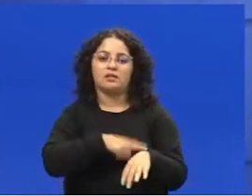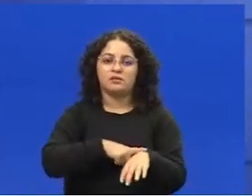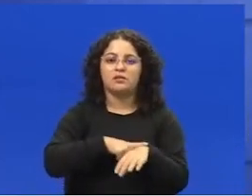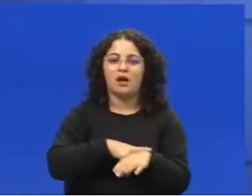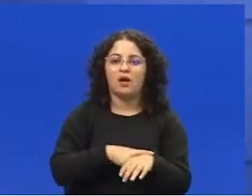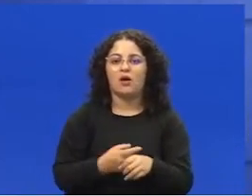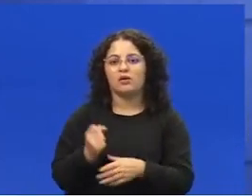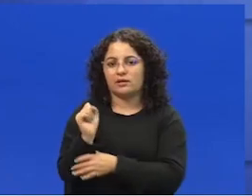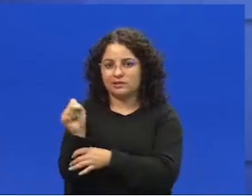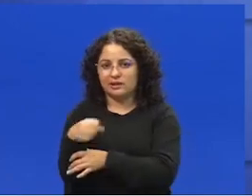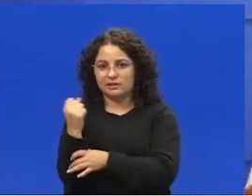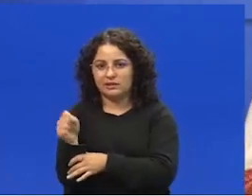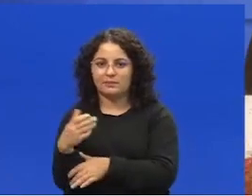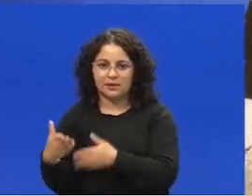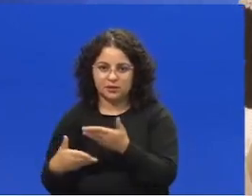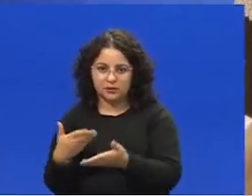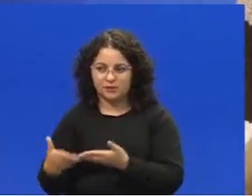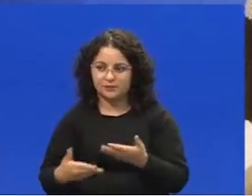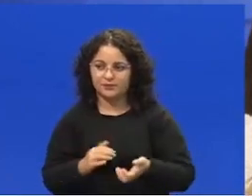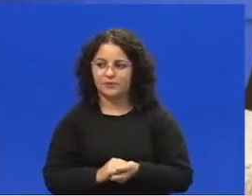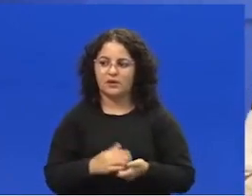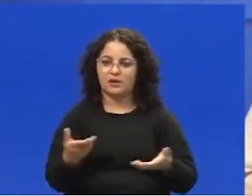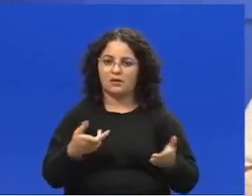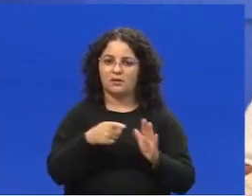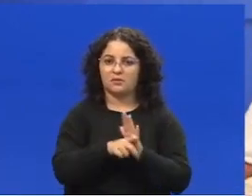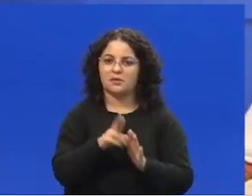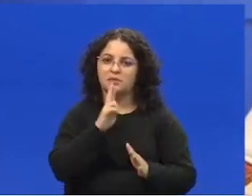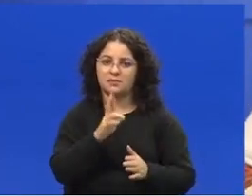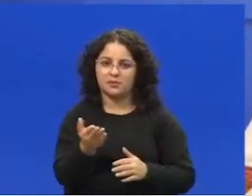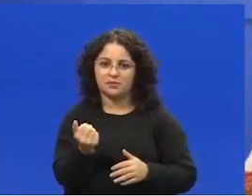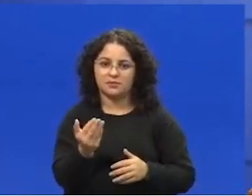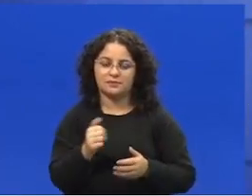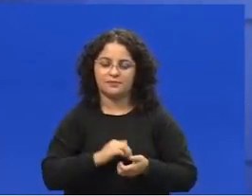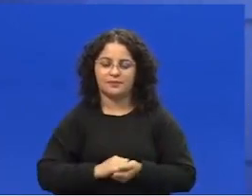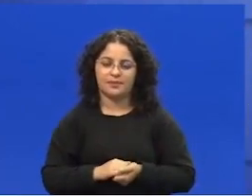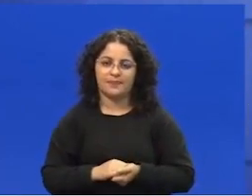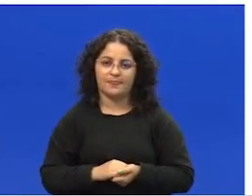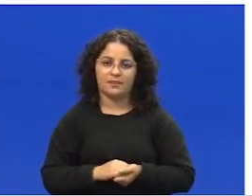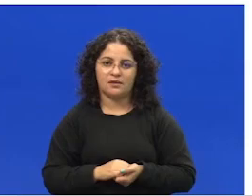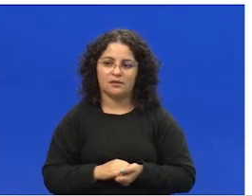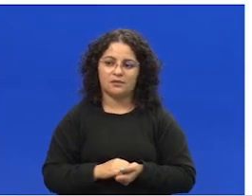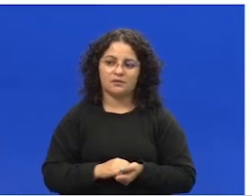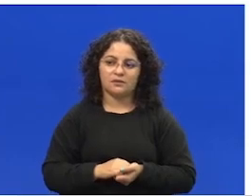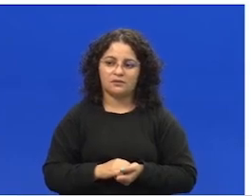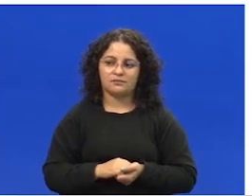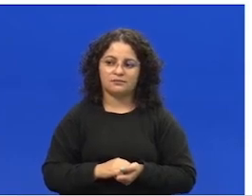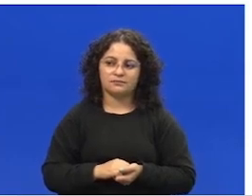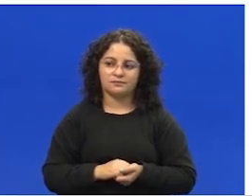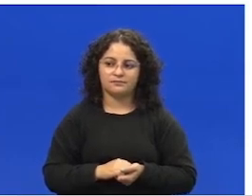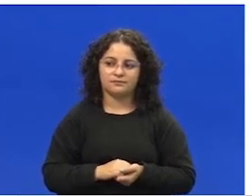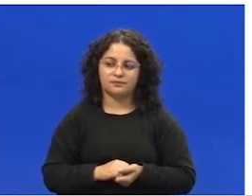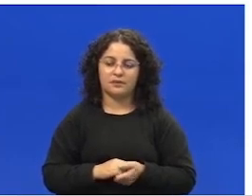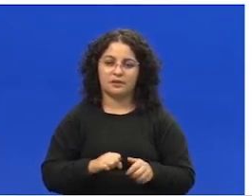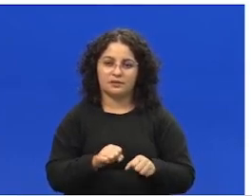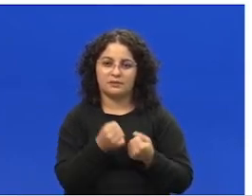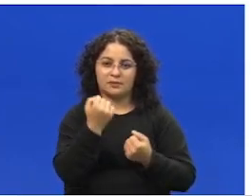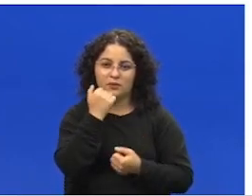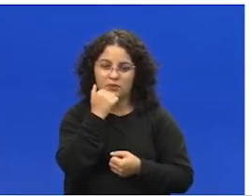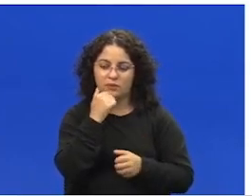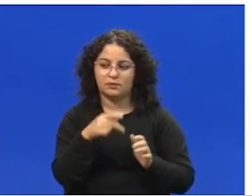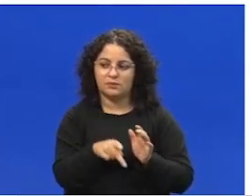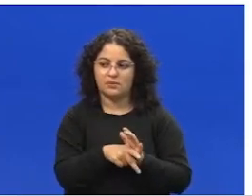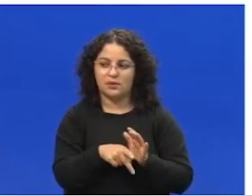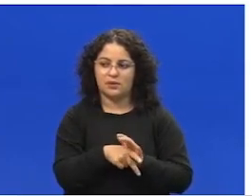de reabilitação. Vamos então agora para a nossa interatividade. A fratura da